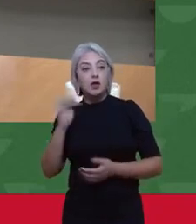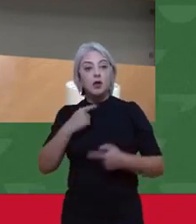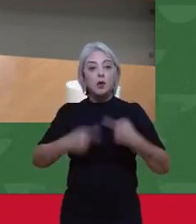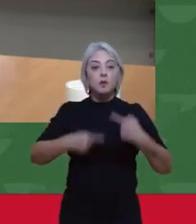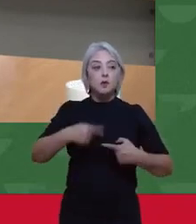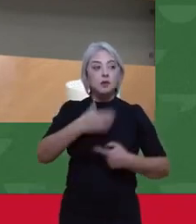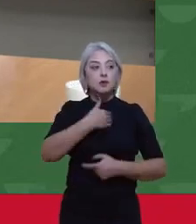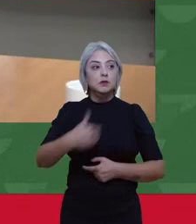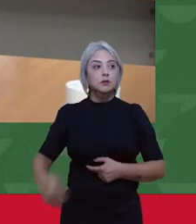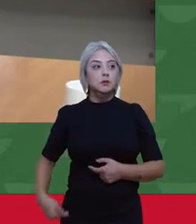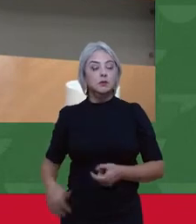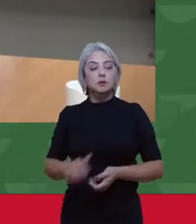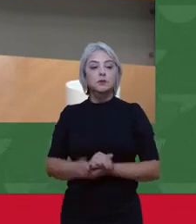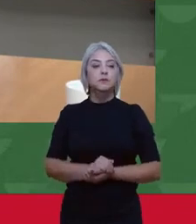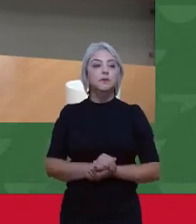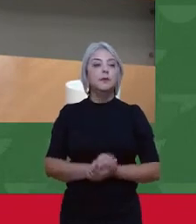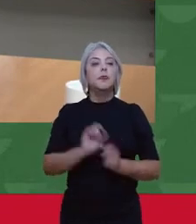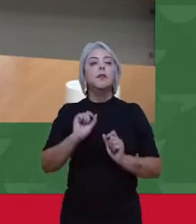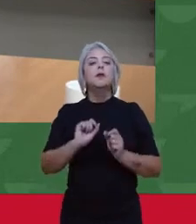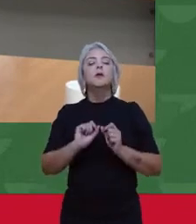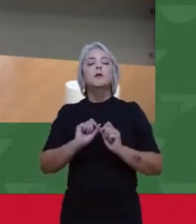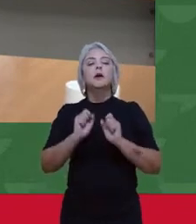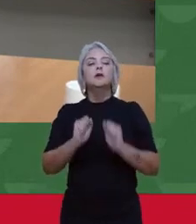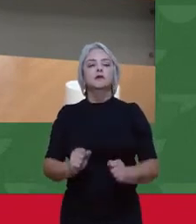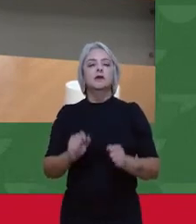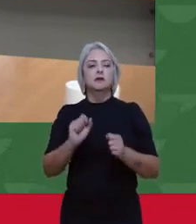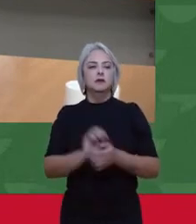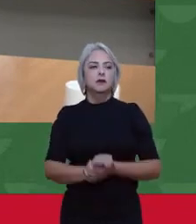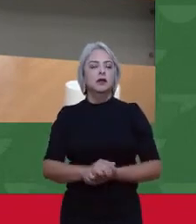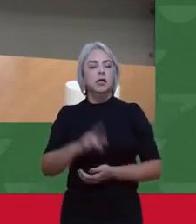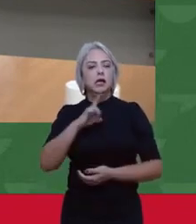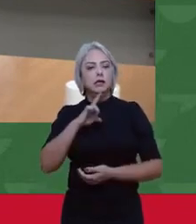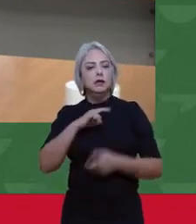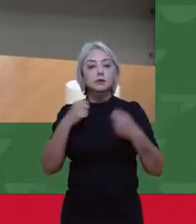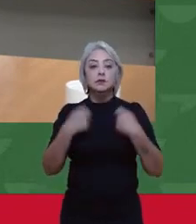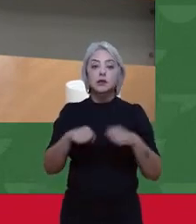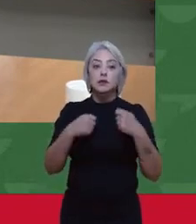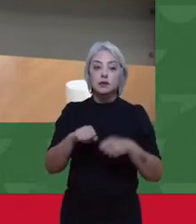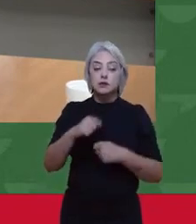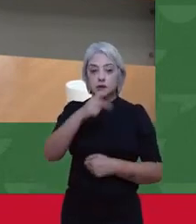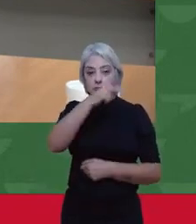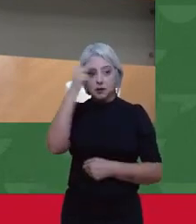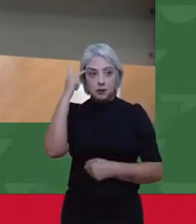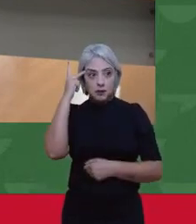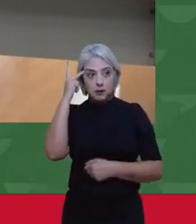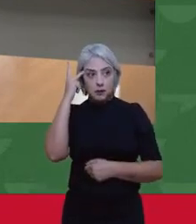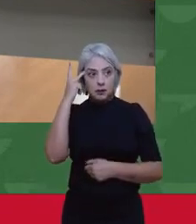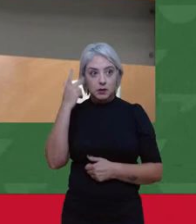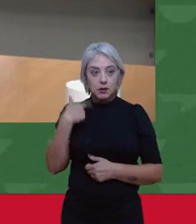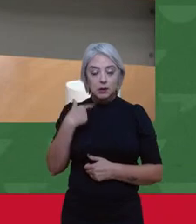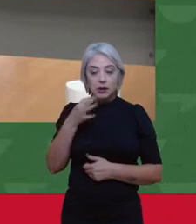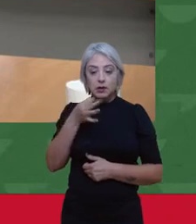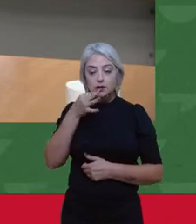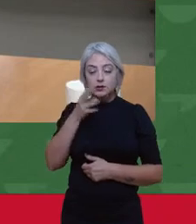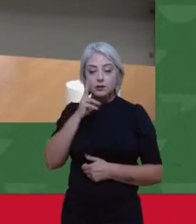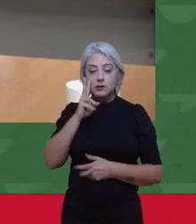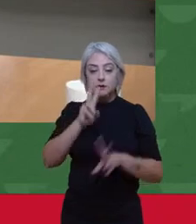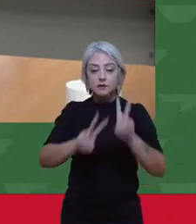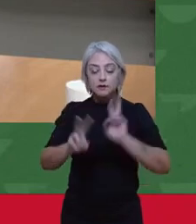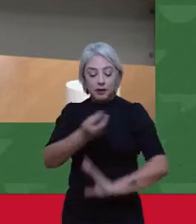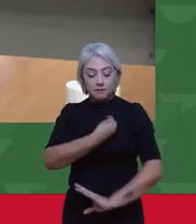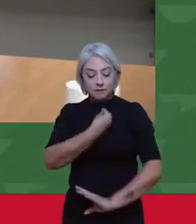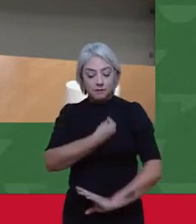políticas públicas. O que pode ser feito? Nós temos necessidade das pessoas terem um outro modo de enxergar a